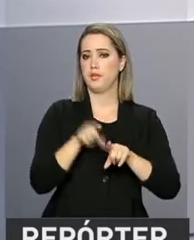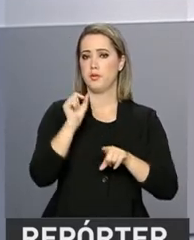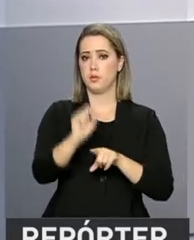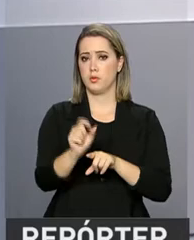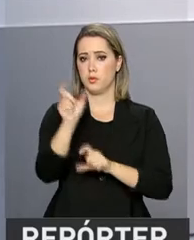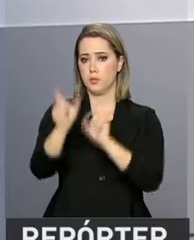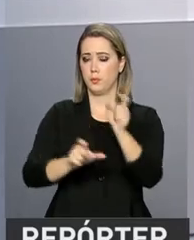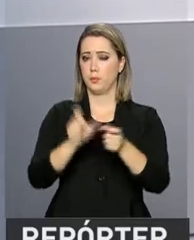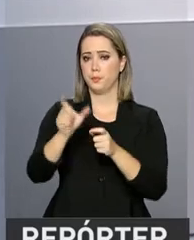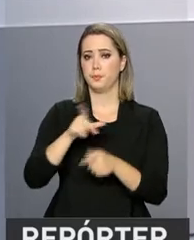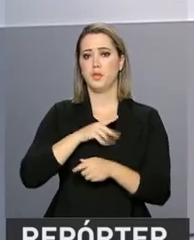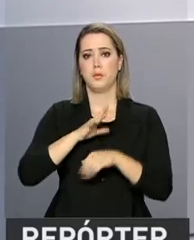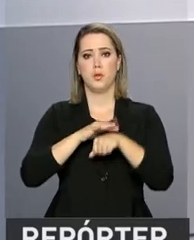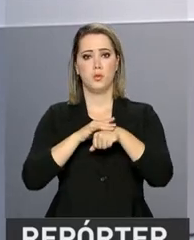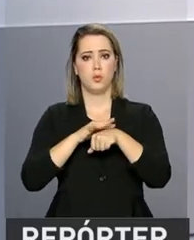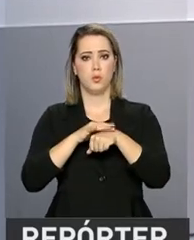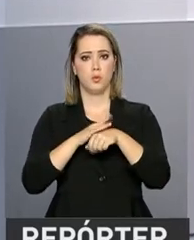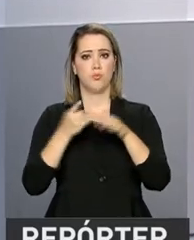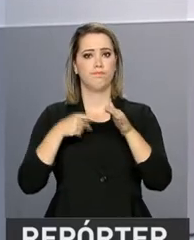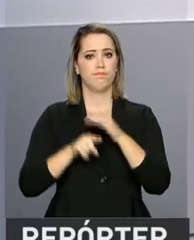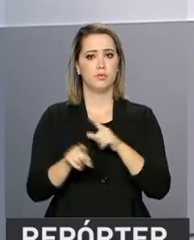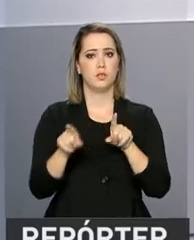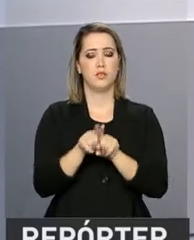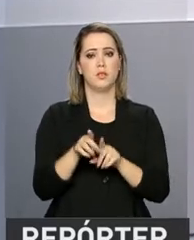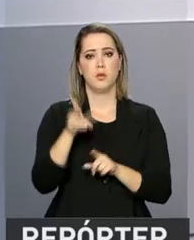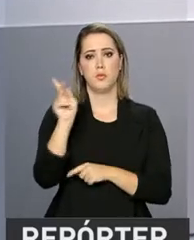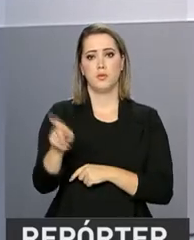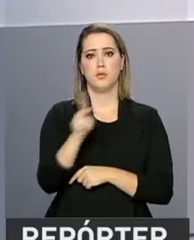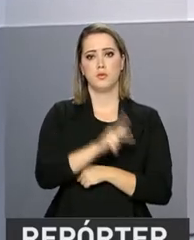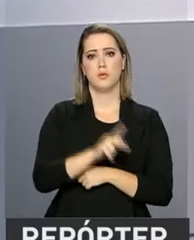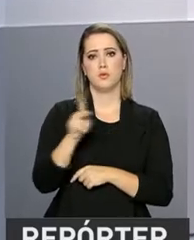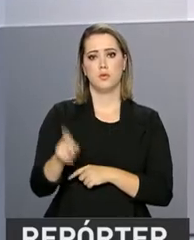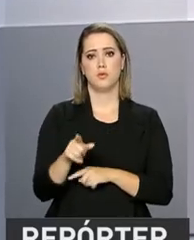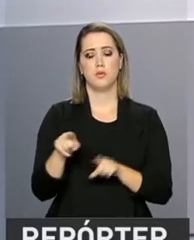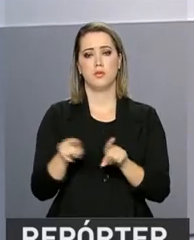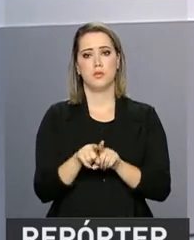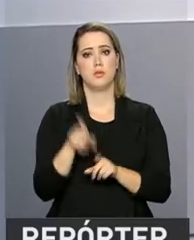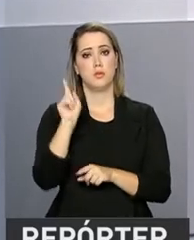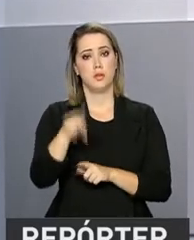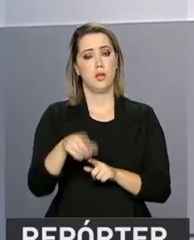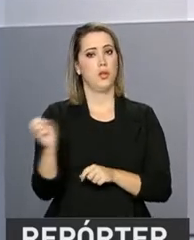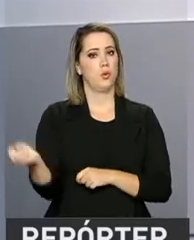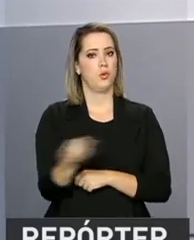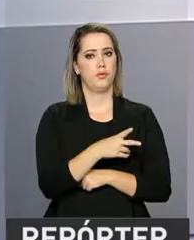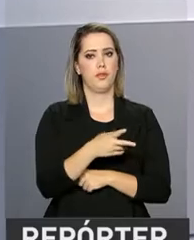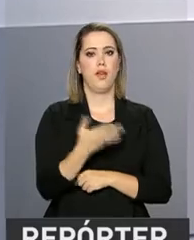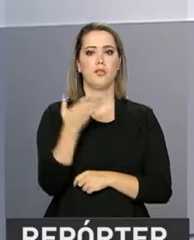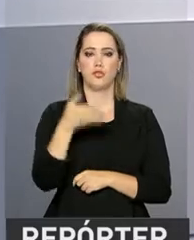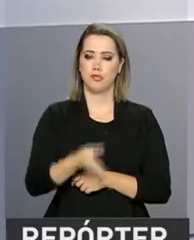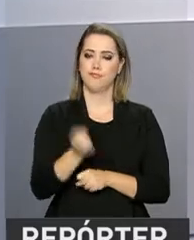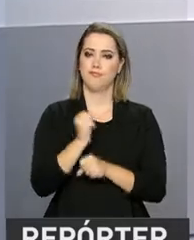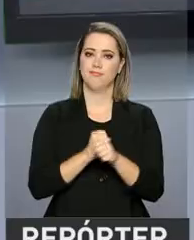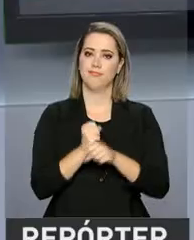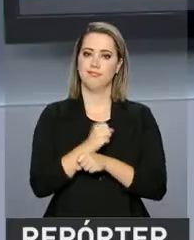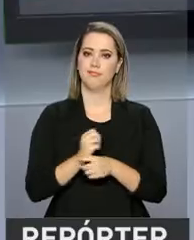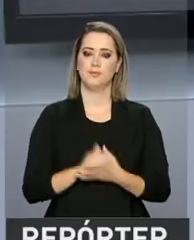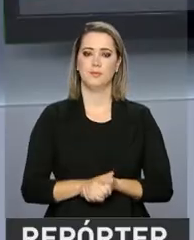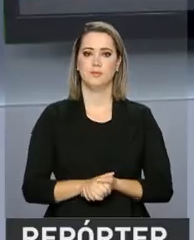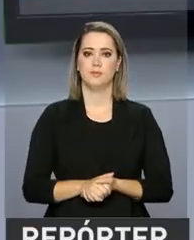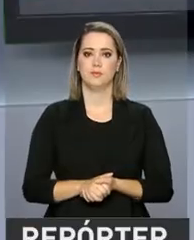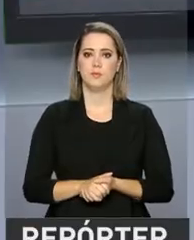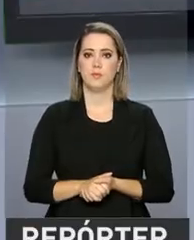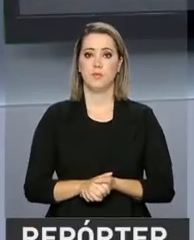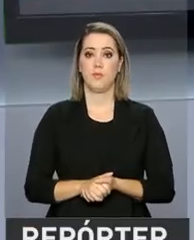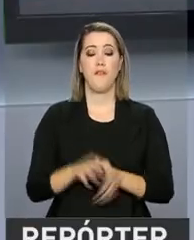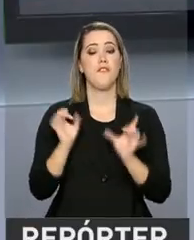pessoas portadoras de doenças crônicas além dos professores que são a novidade deste ano o